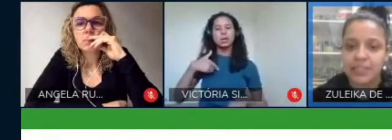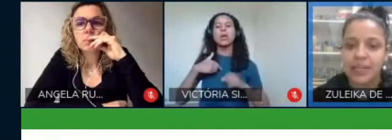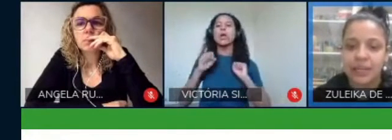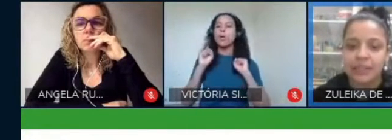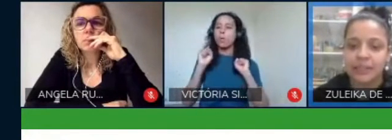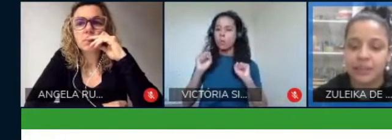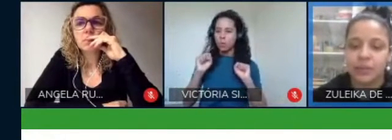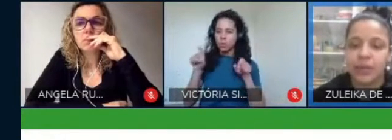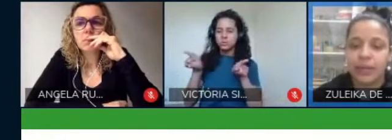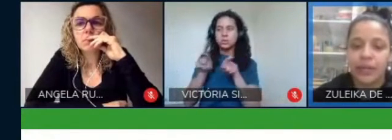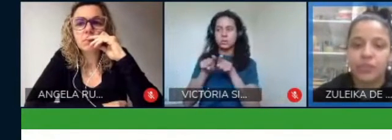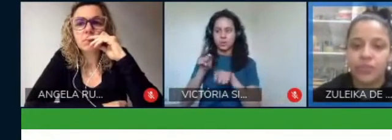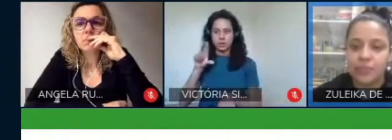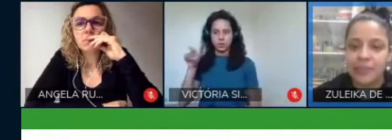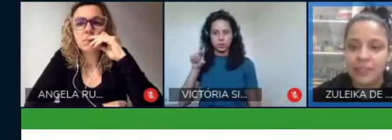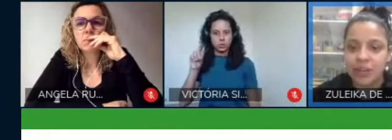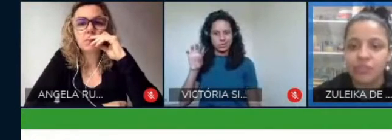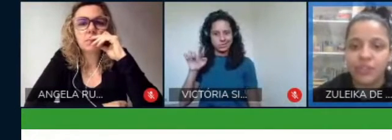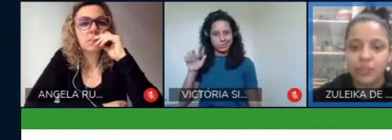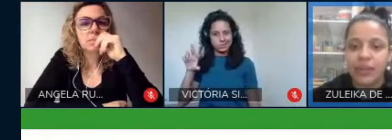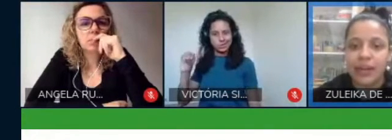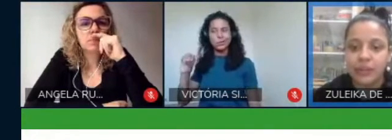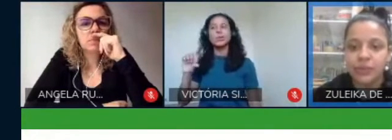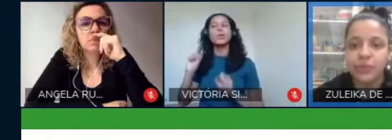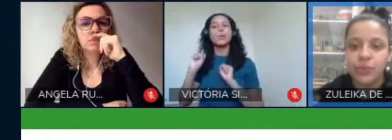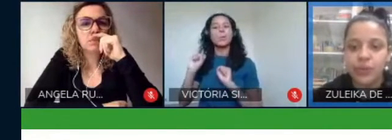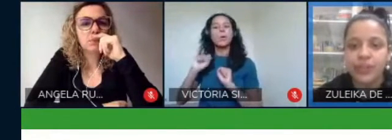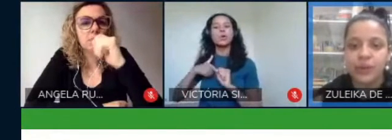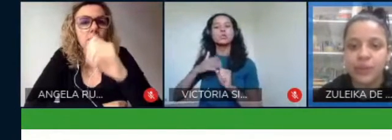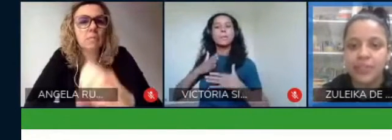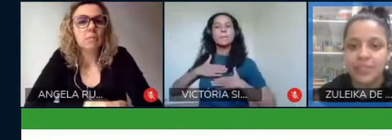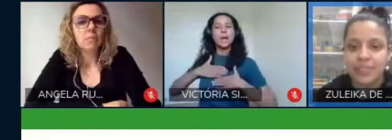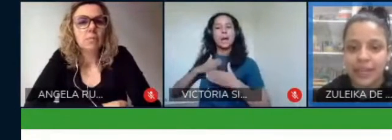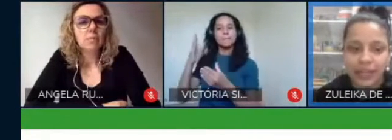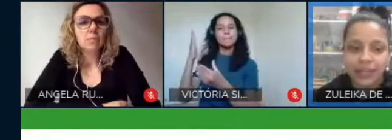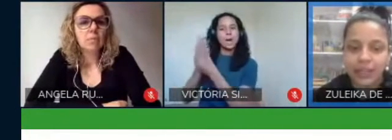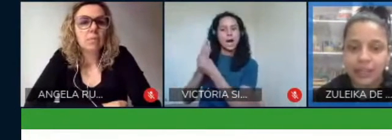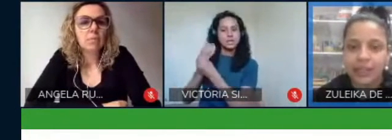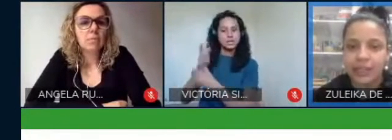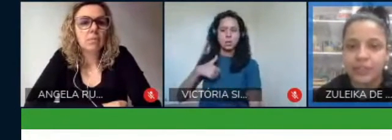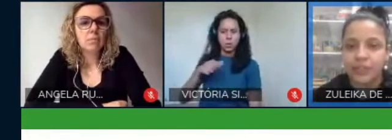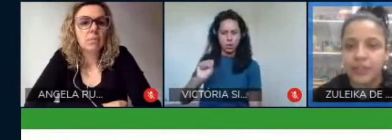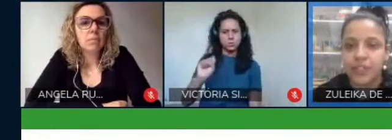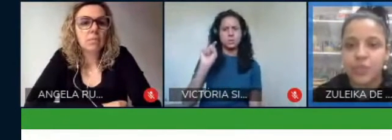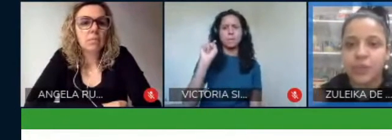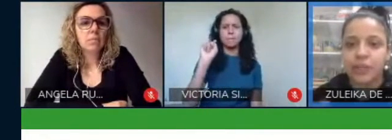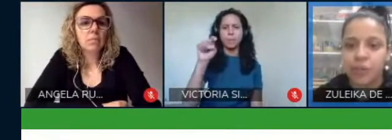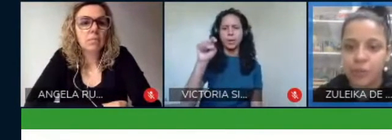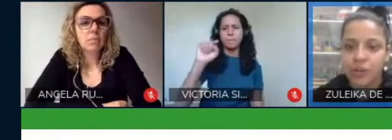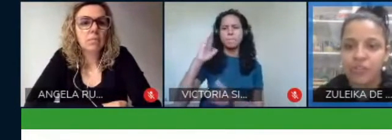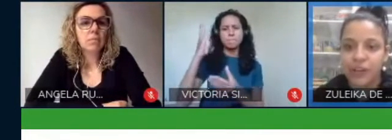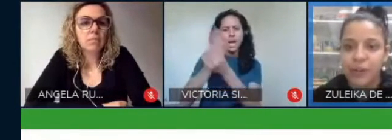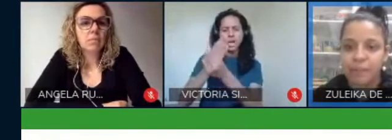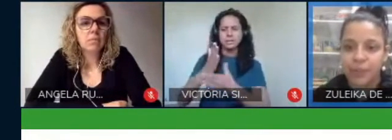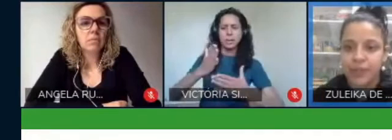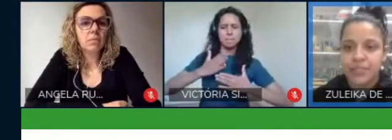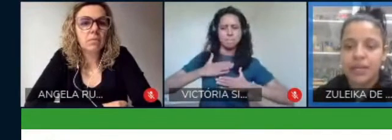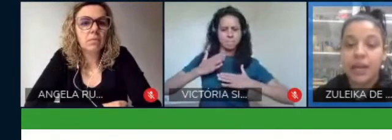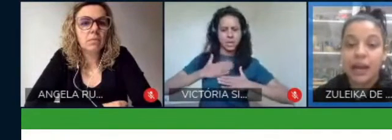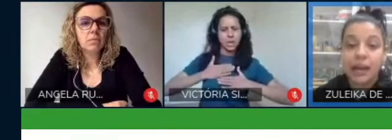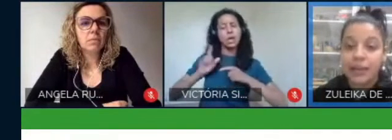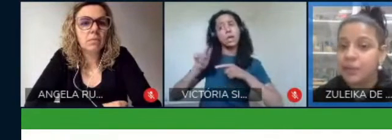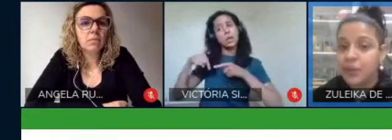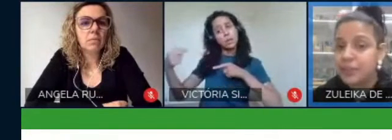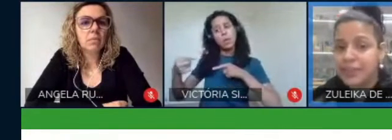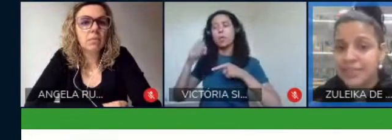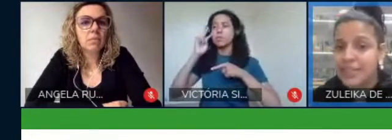Sabe Mais. Então, eu vou salvando lá tudo o que eu quiser, né, que fique disponível para eu ver